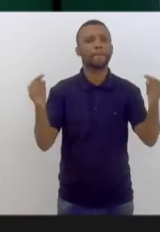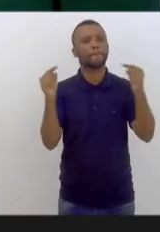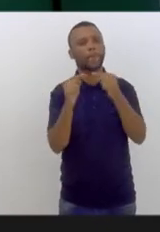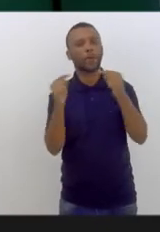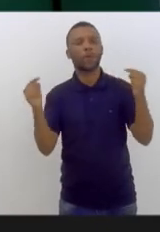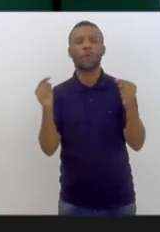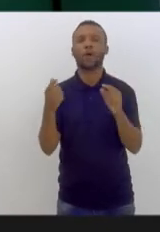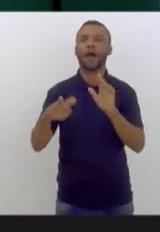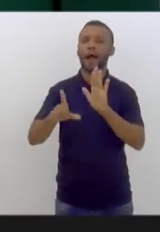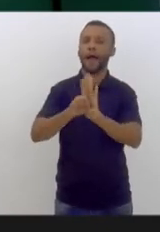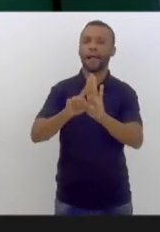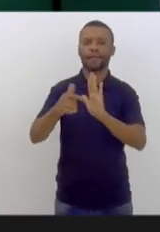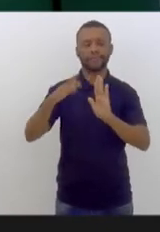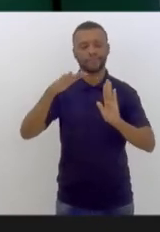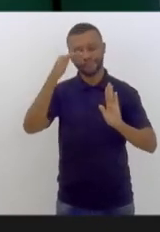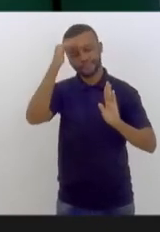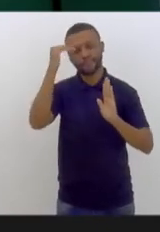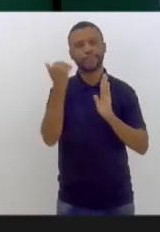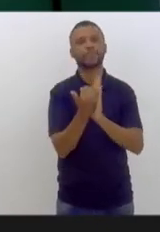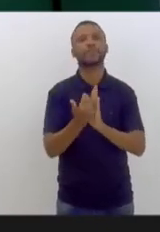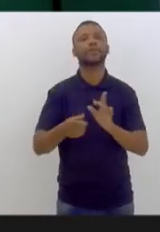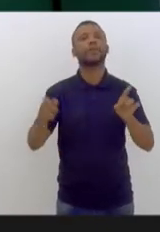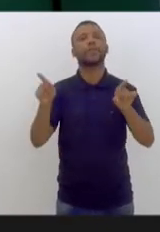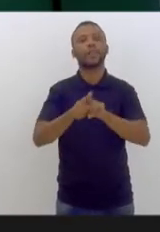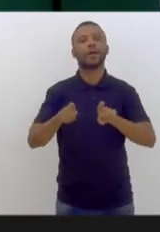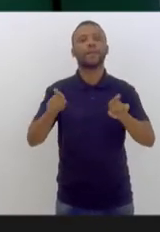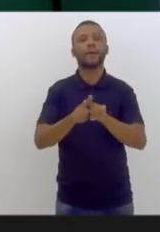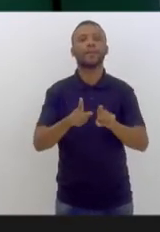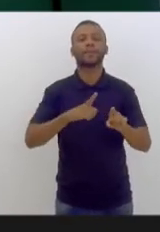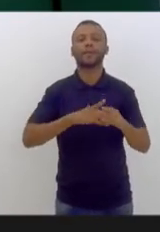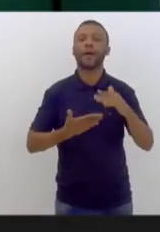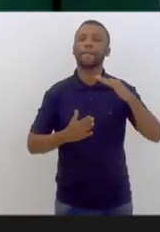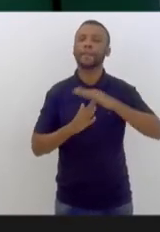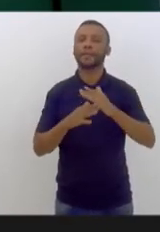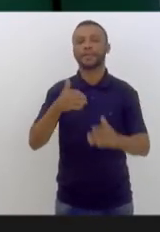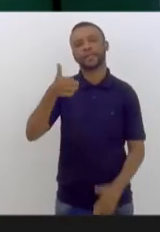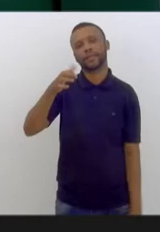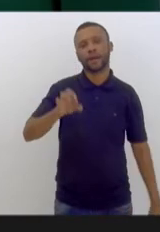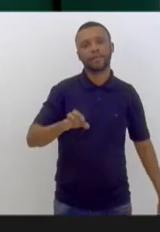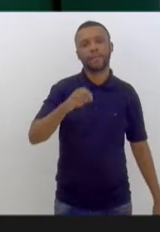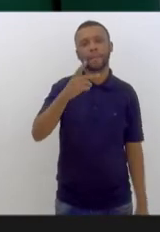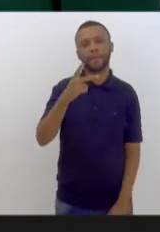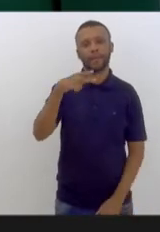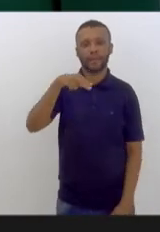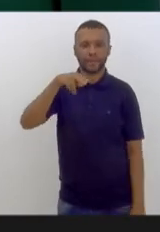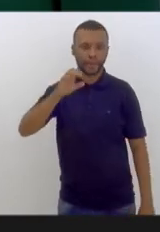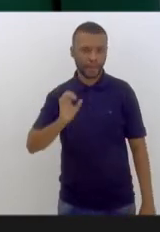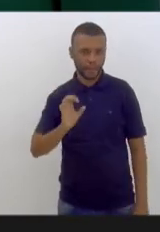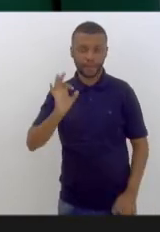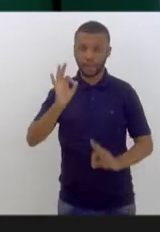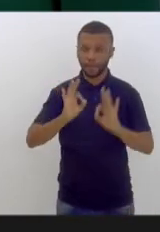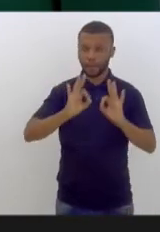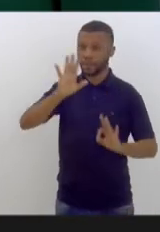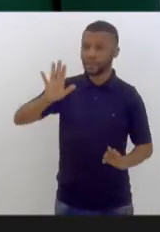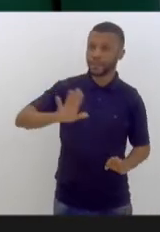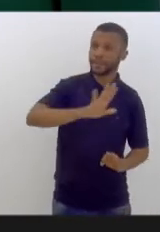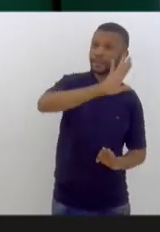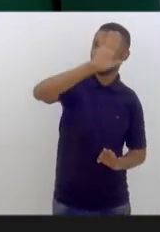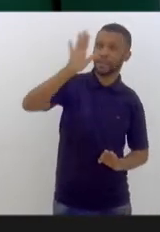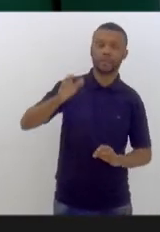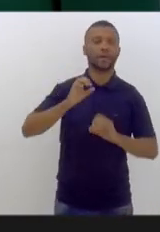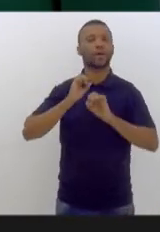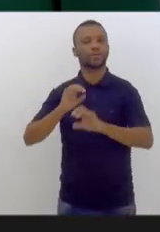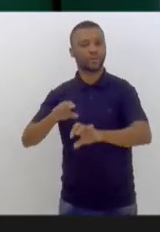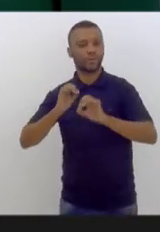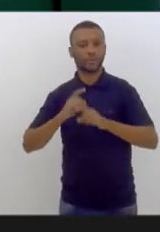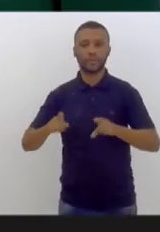a legislação, prevendo, inclusive, a meta 19 do Plano Nacional de Educação e os seus planos municipais de